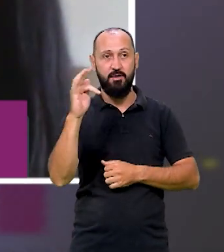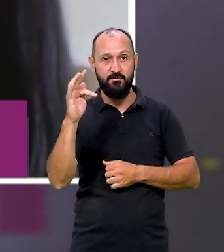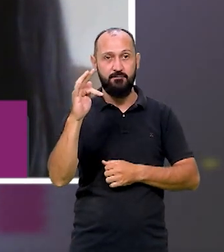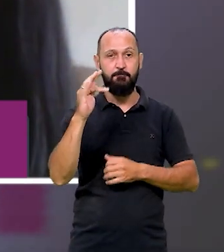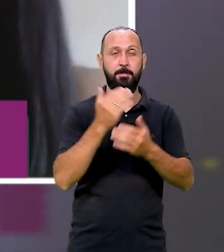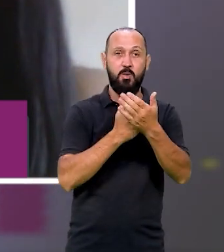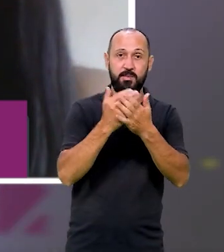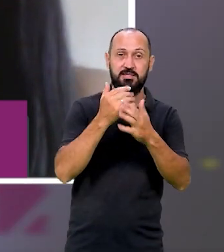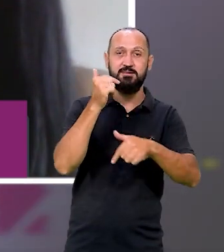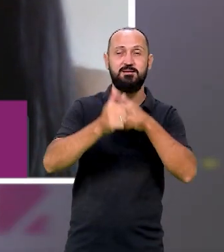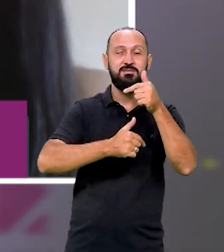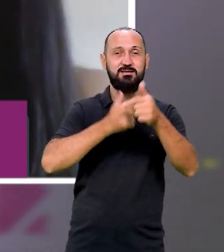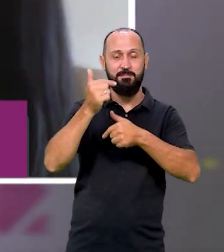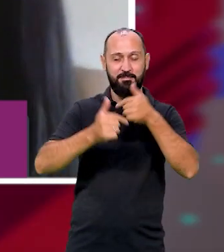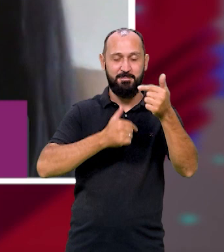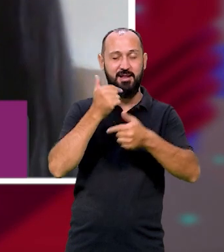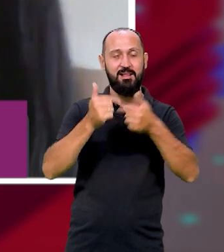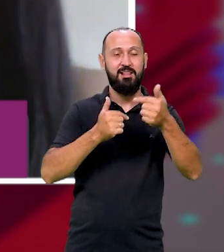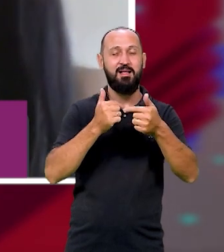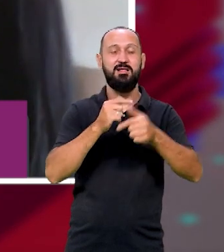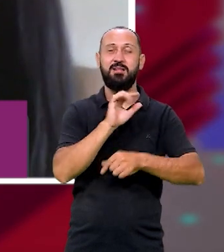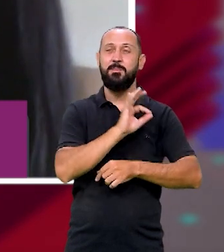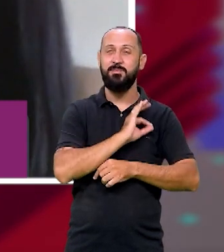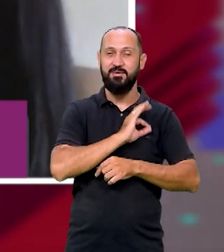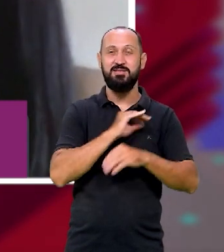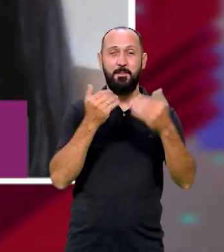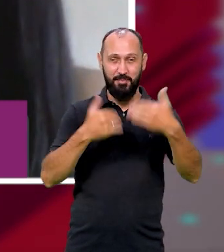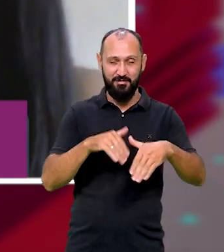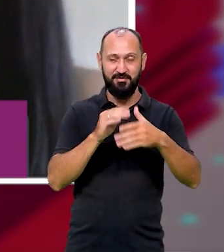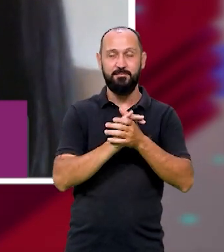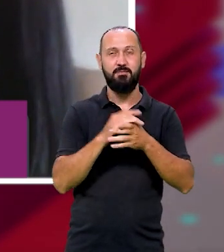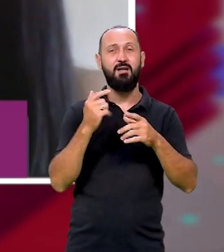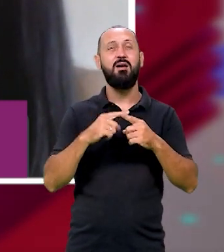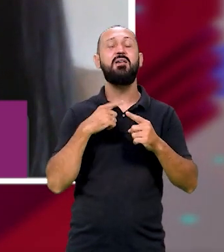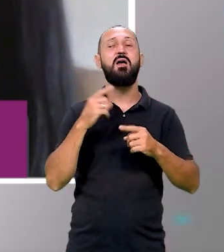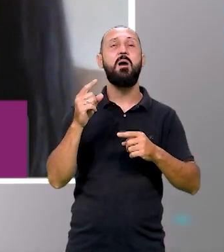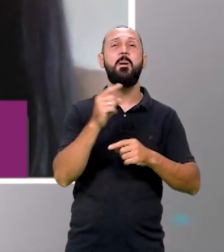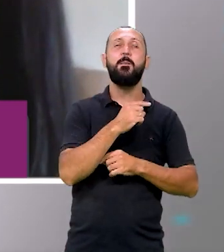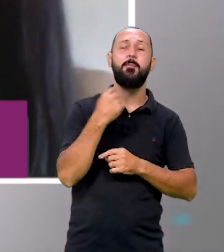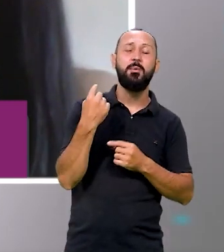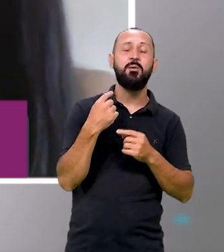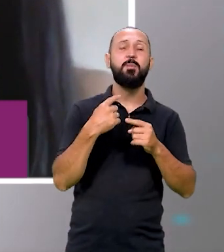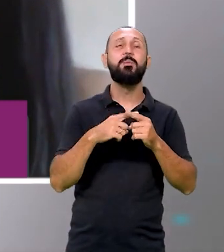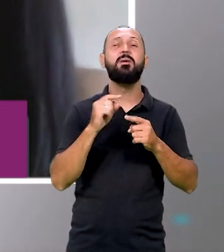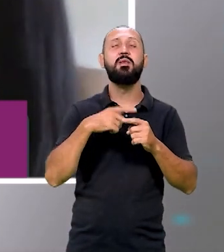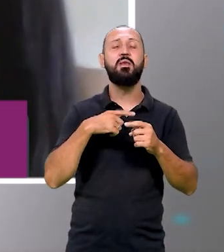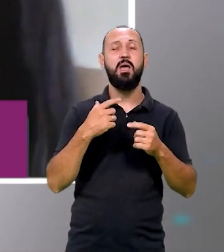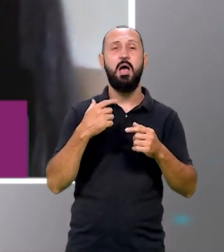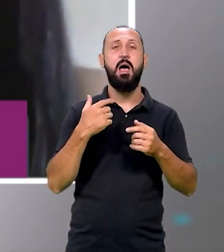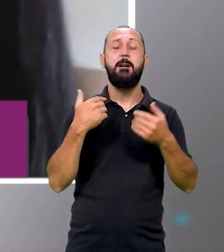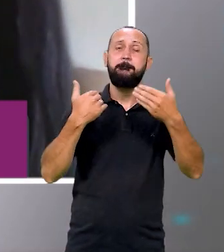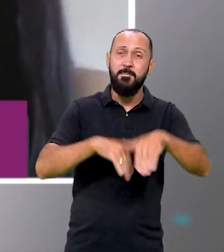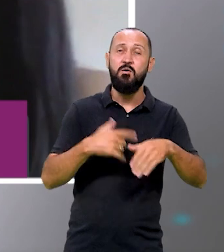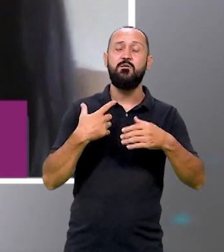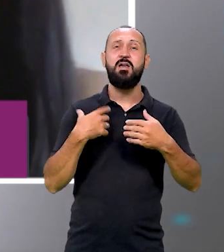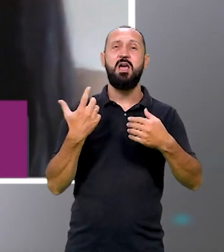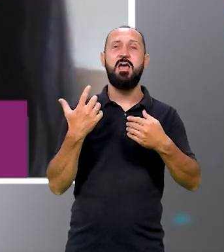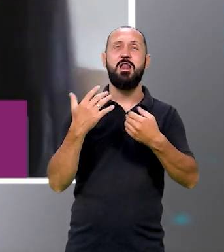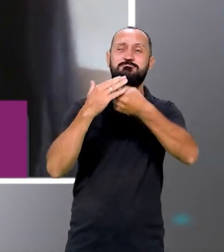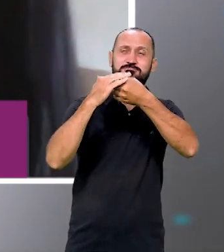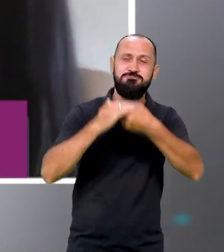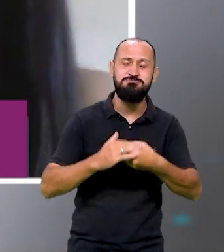para ingressar na polícia acabou vindo a óbito por conta, né, de uma prova que já é exaustiva, que exige muito